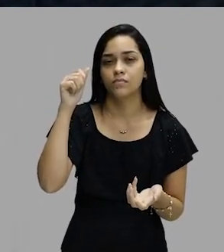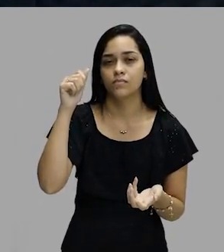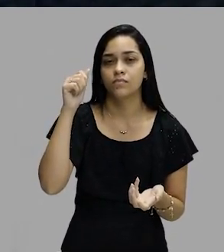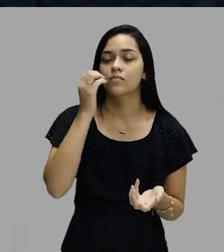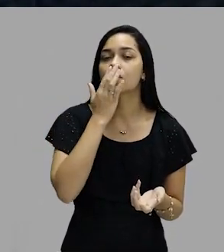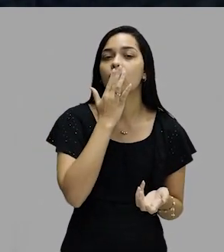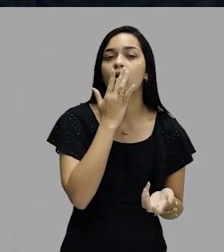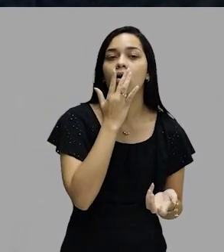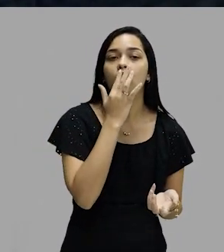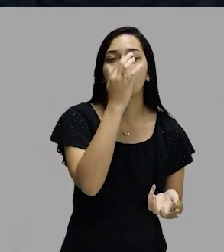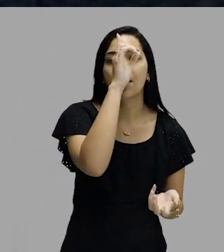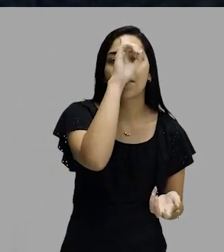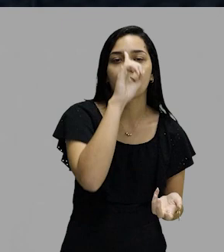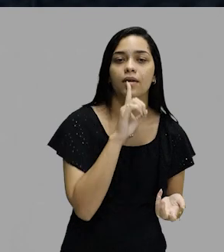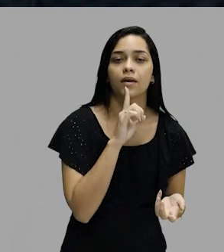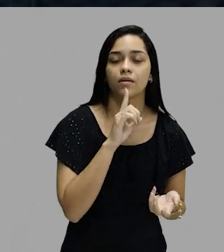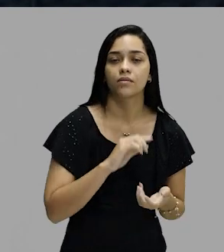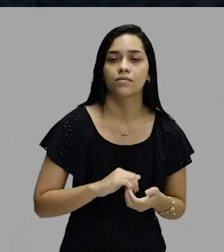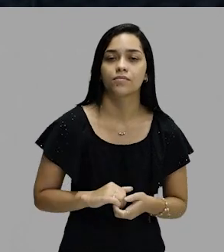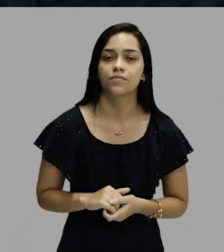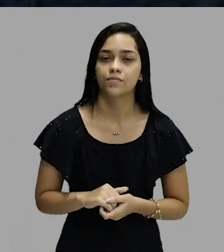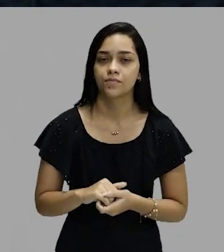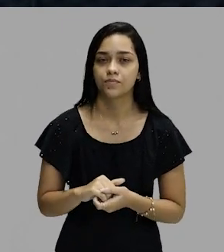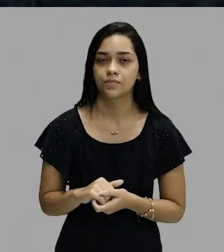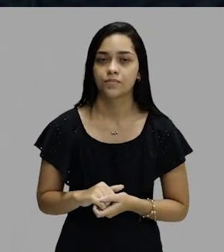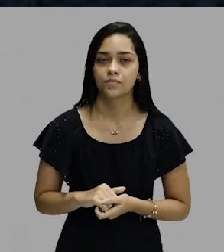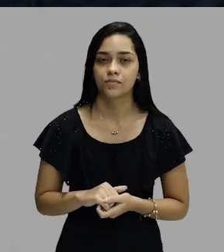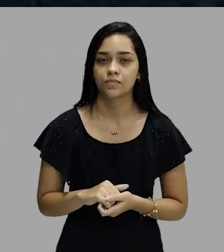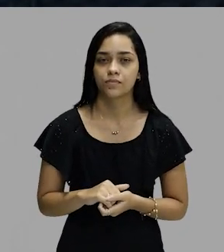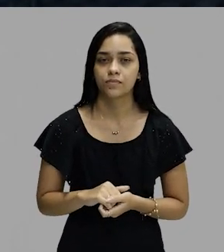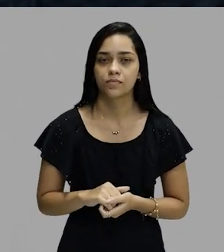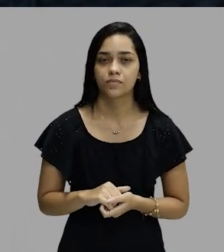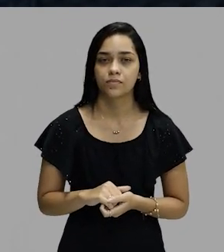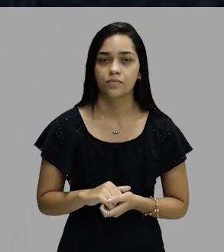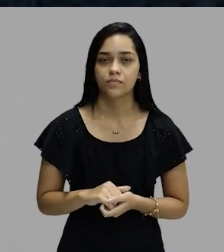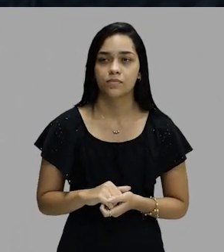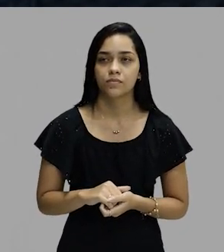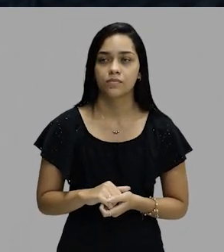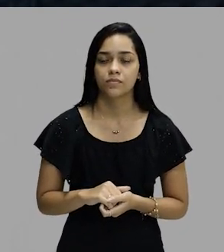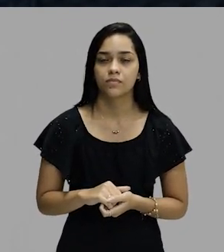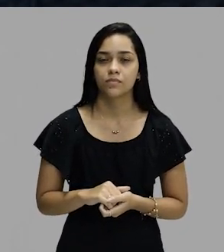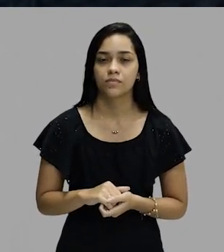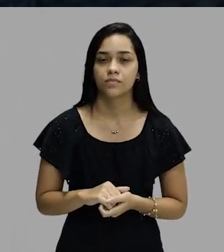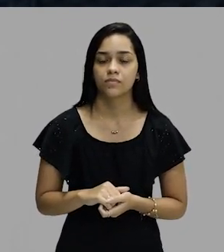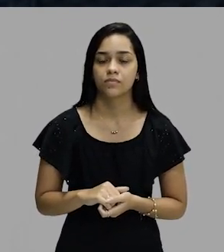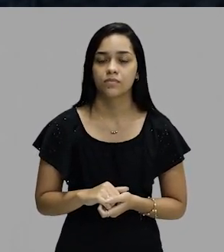da cor amarelo, por exemplo. Pode ser um refrigerante qualquer.